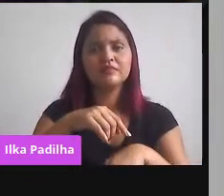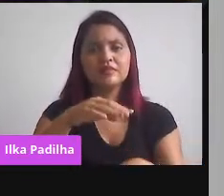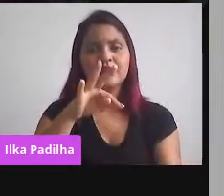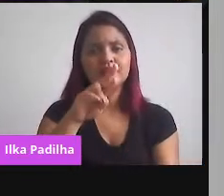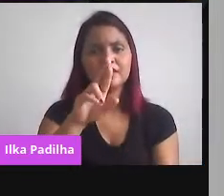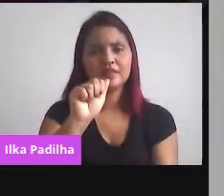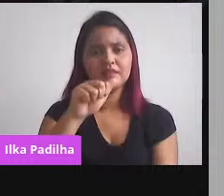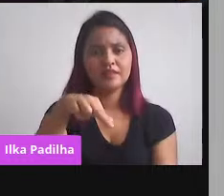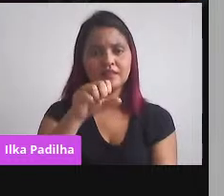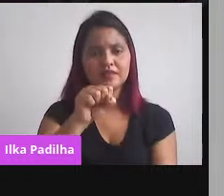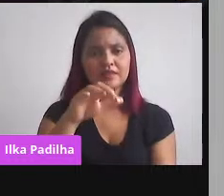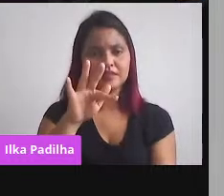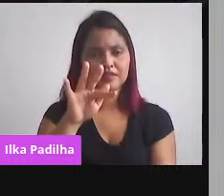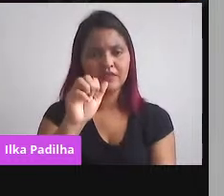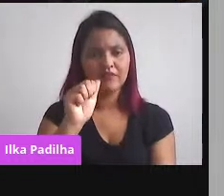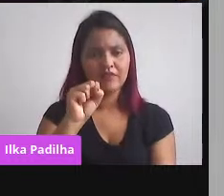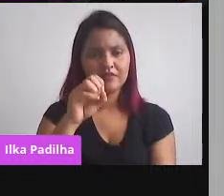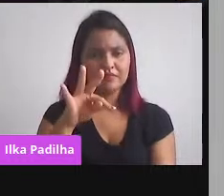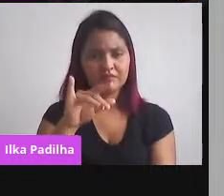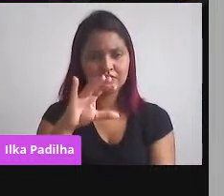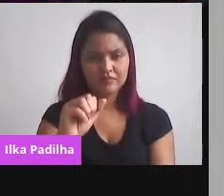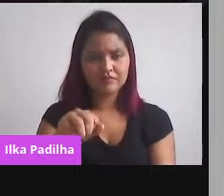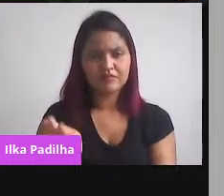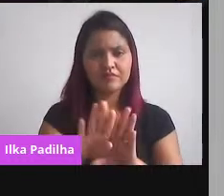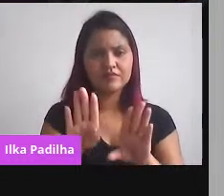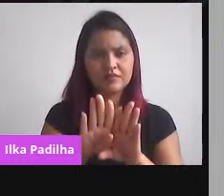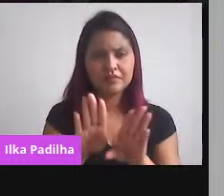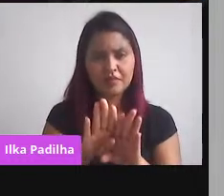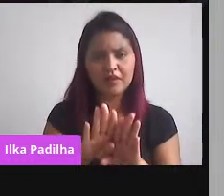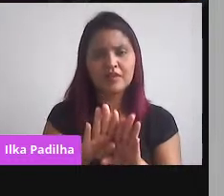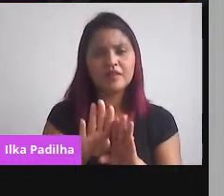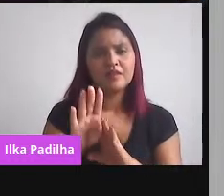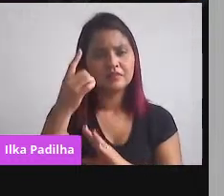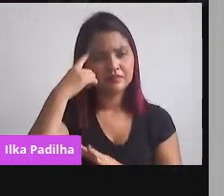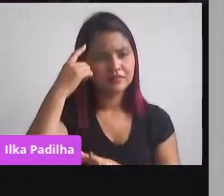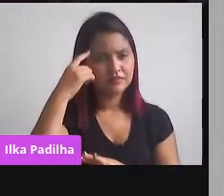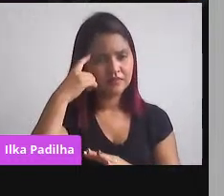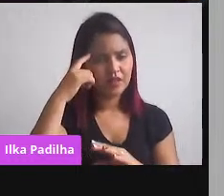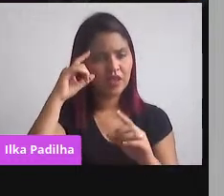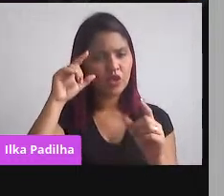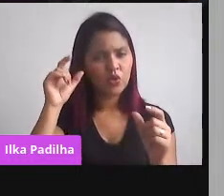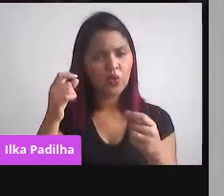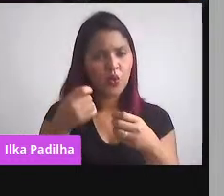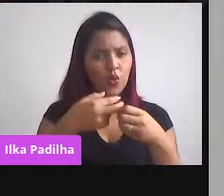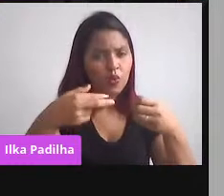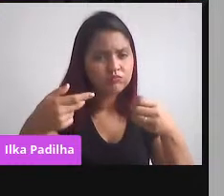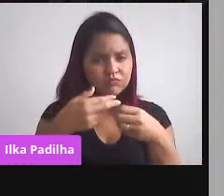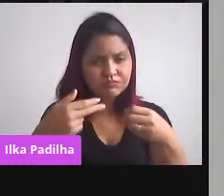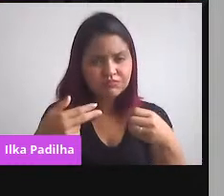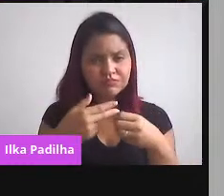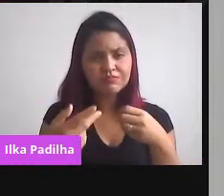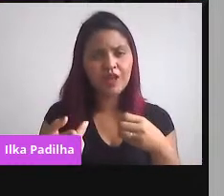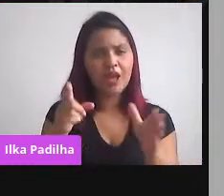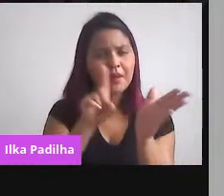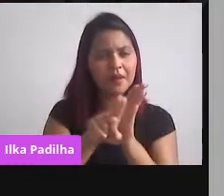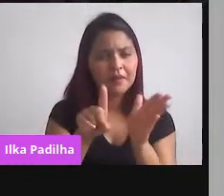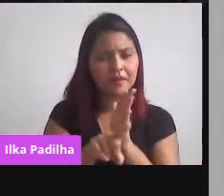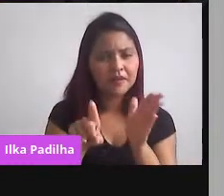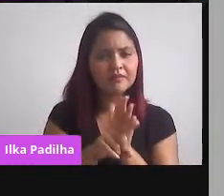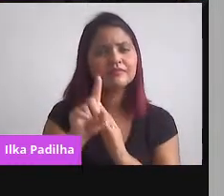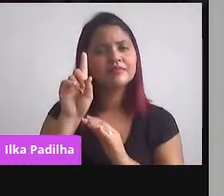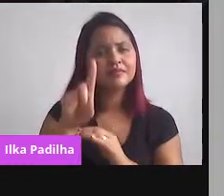E também considerando que o objeto de indagação não era o texto em si mesmo, mas o tipo de ligação entre os